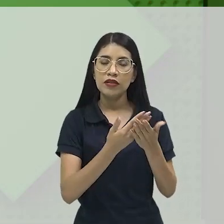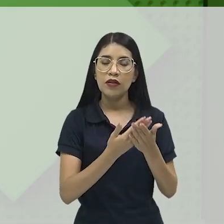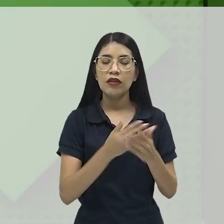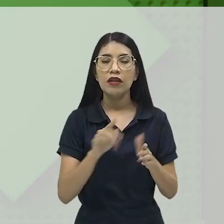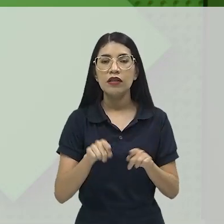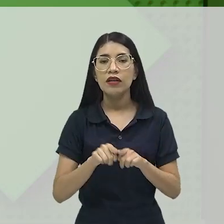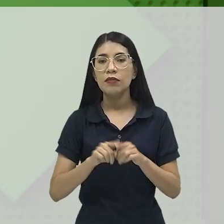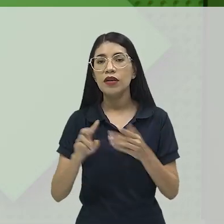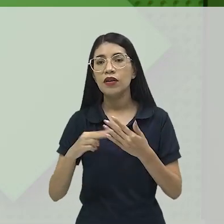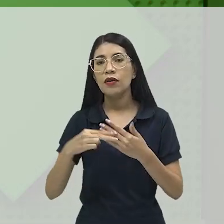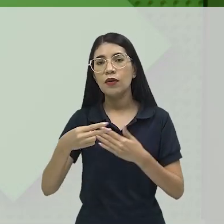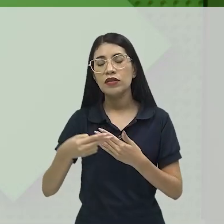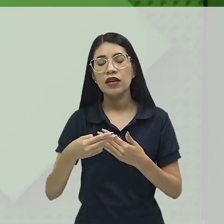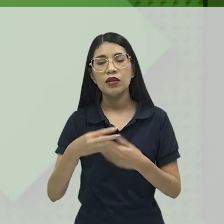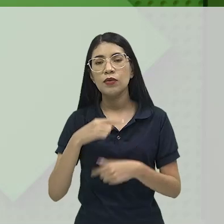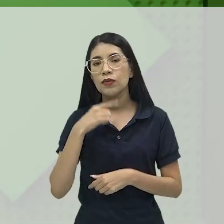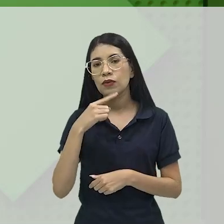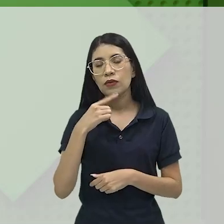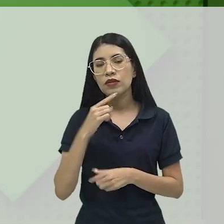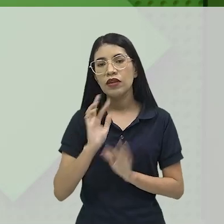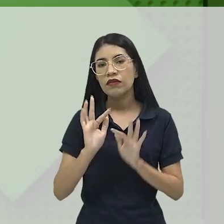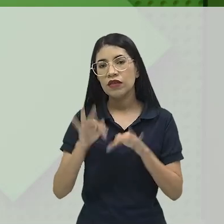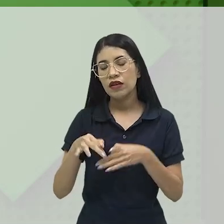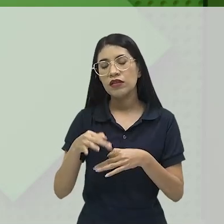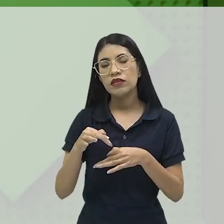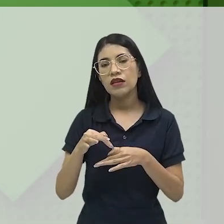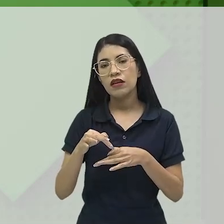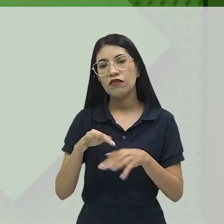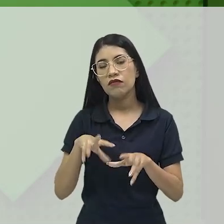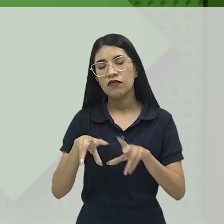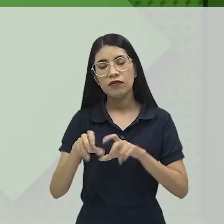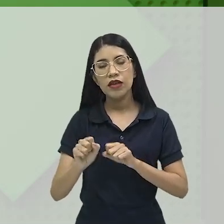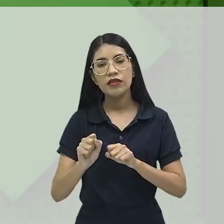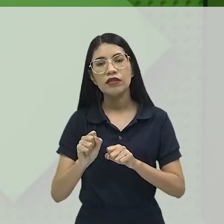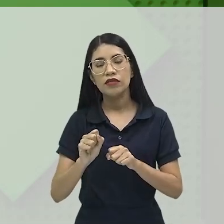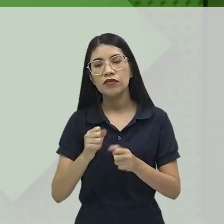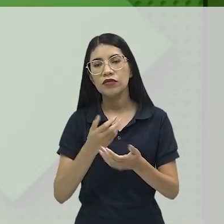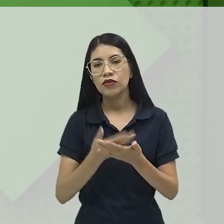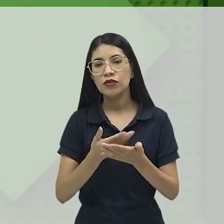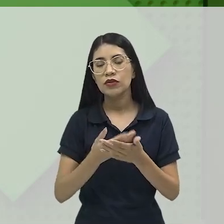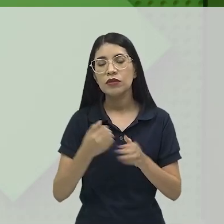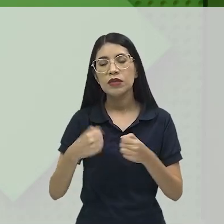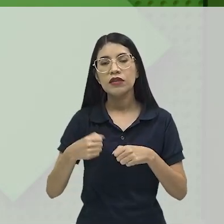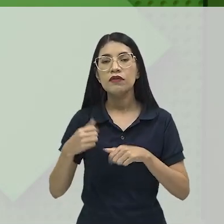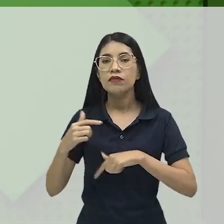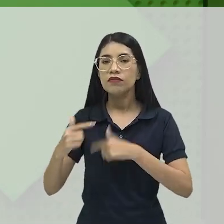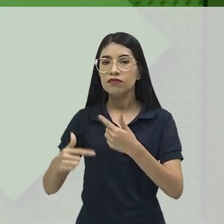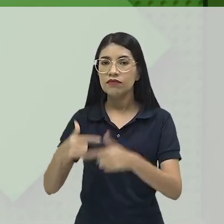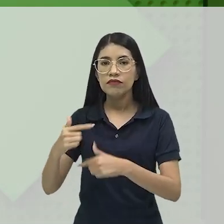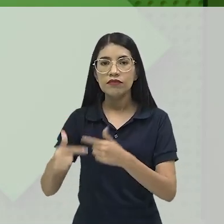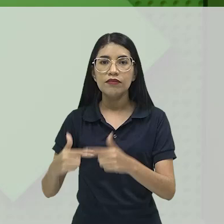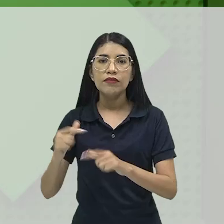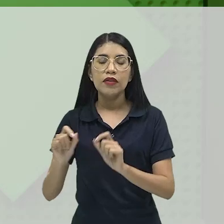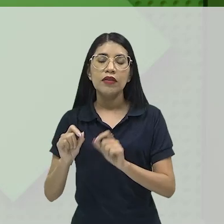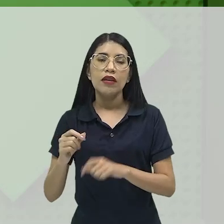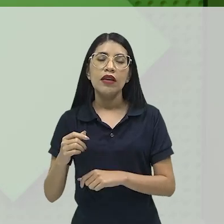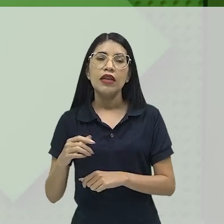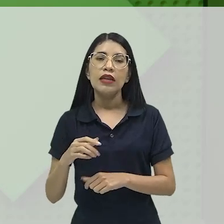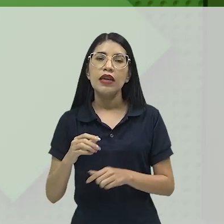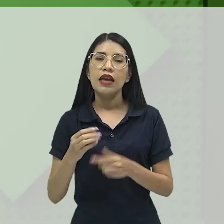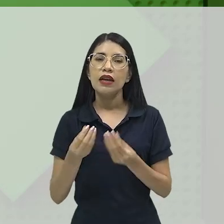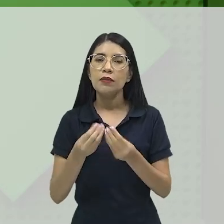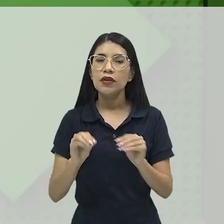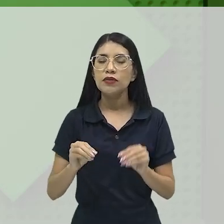não conseguiu terminar os seus estudos, iam acabar fazendo trabalhos, né, que iam prejudicar a sua